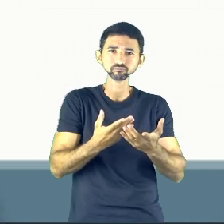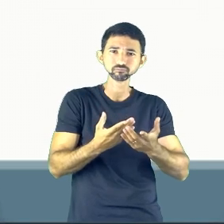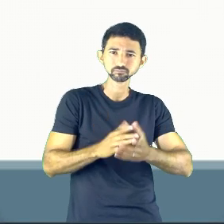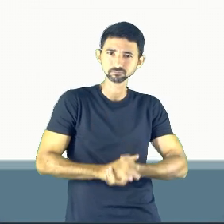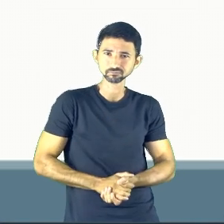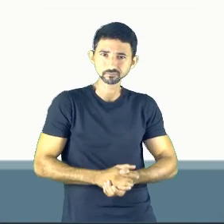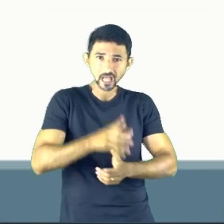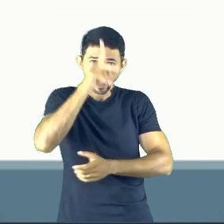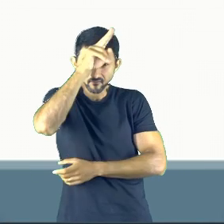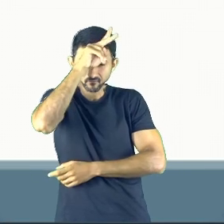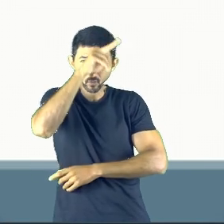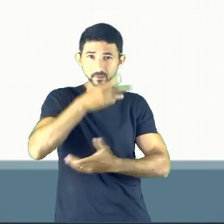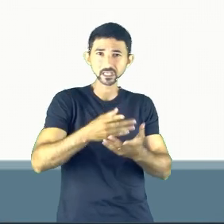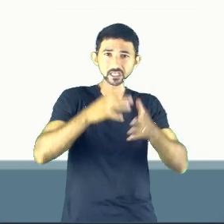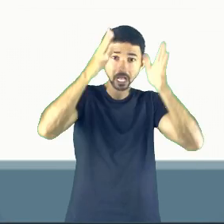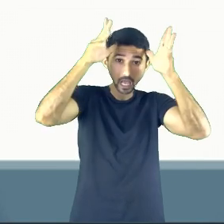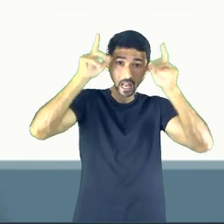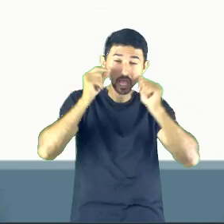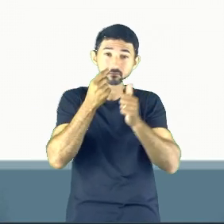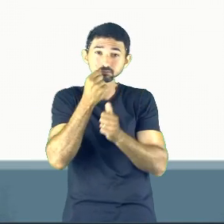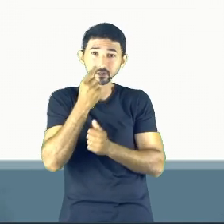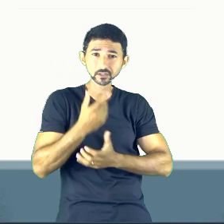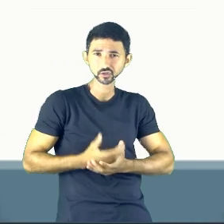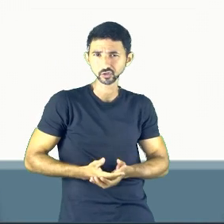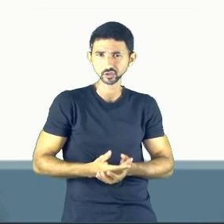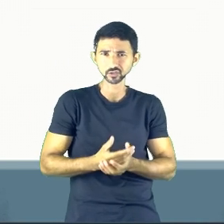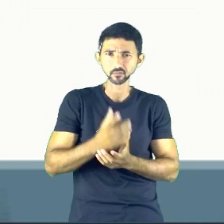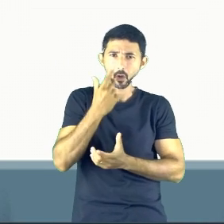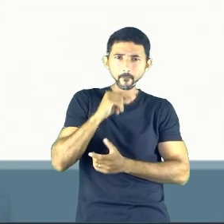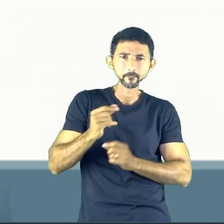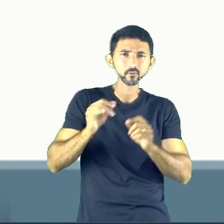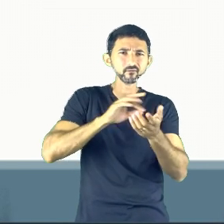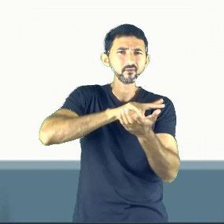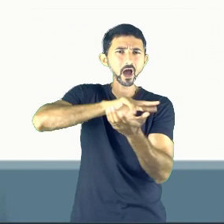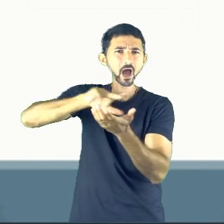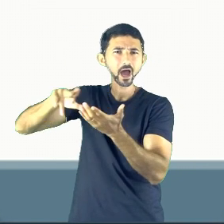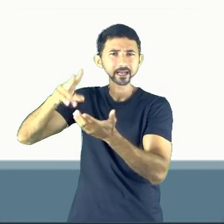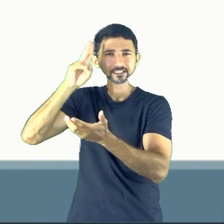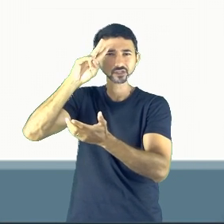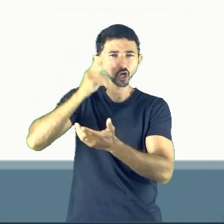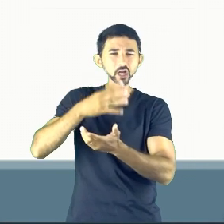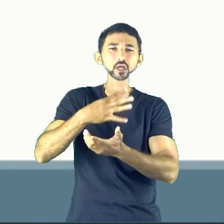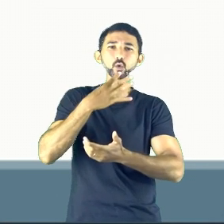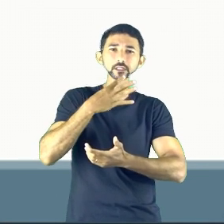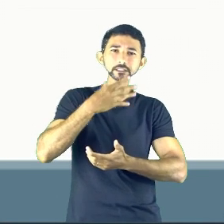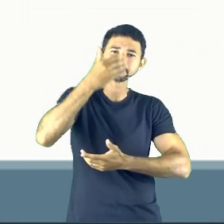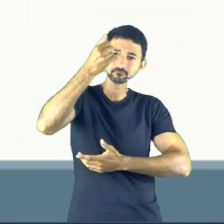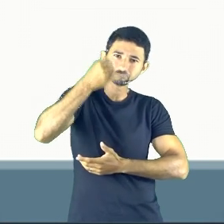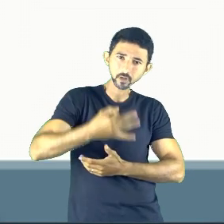são animais? A cigarra e a formiga, o leão e o ratinho, a raposa e as uvas são